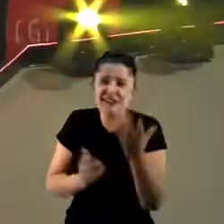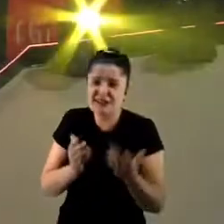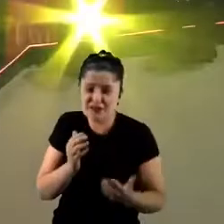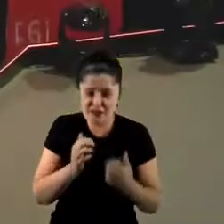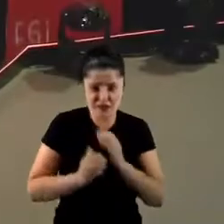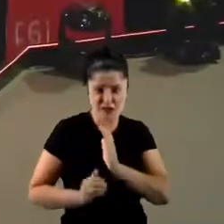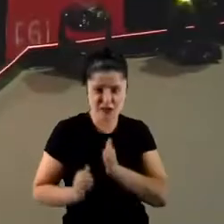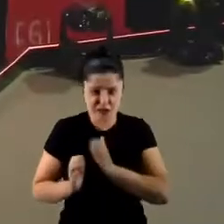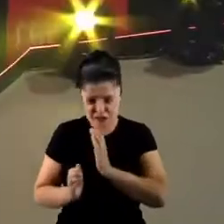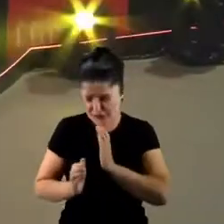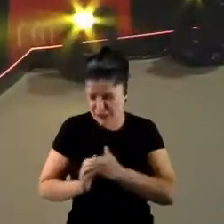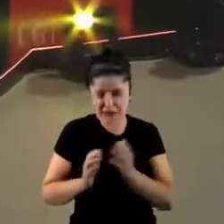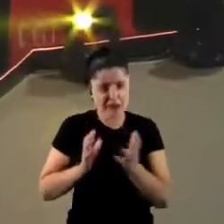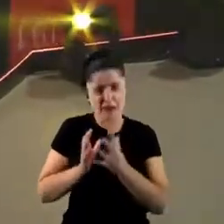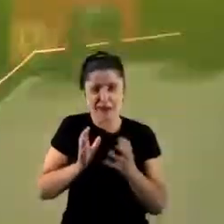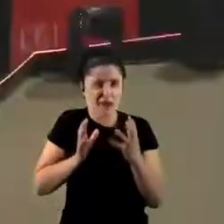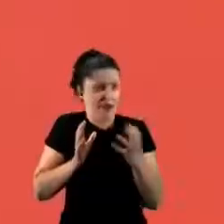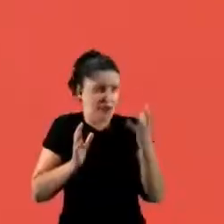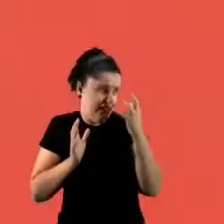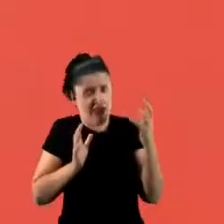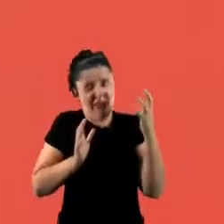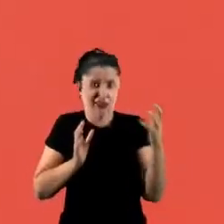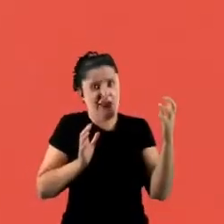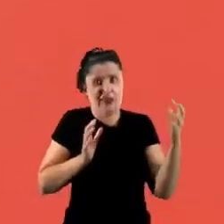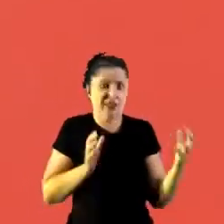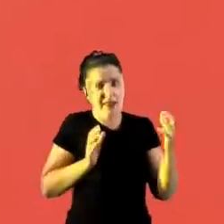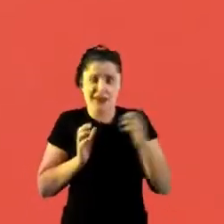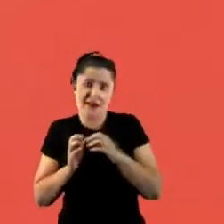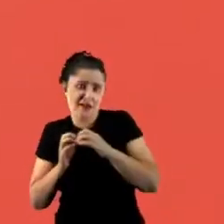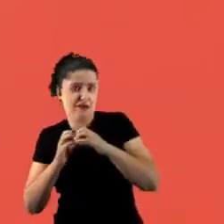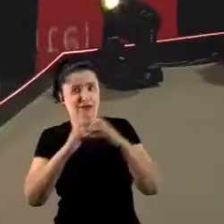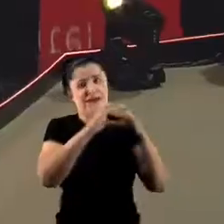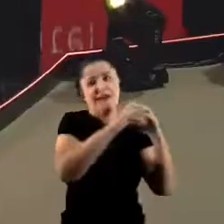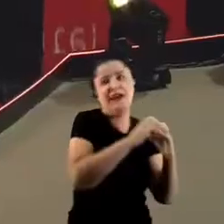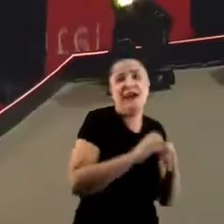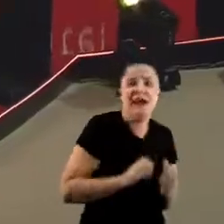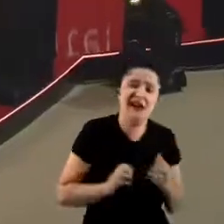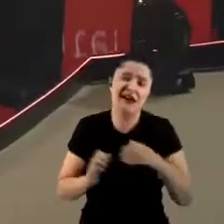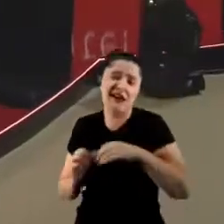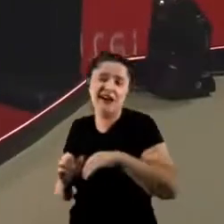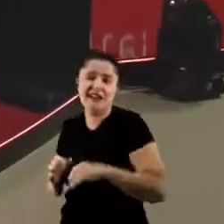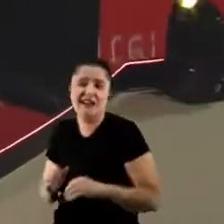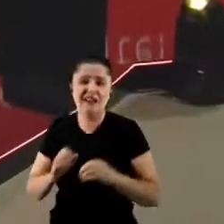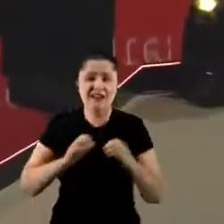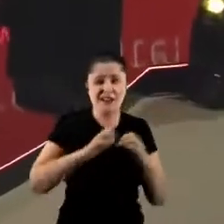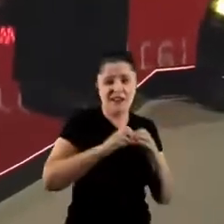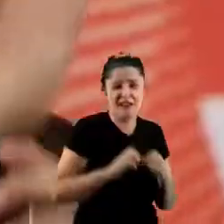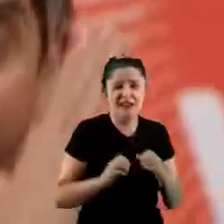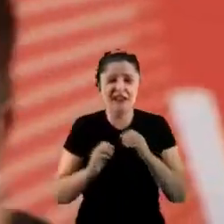Esse coração cachorro apaixonado por você quando ele te vê faz. Bora, Marco Luke, faz aí.